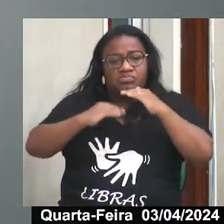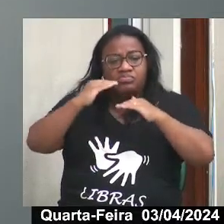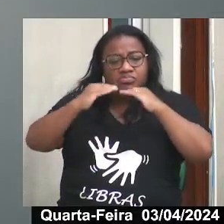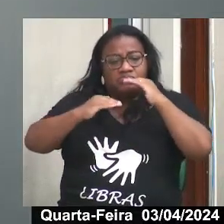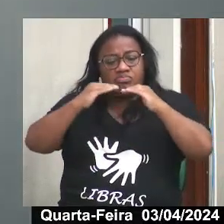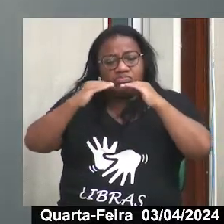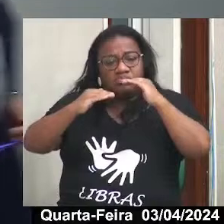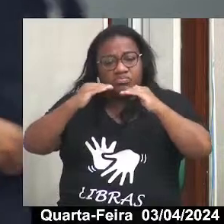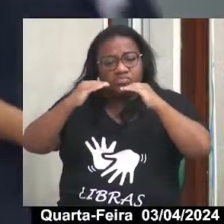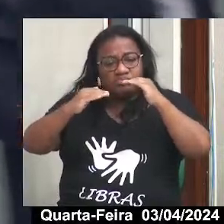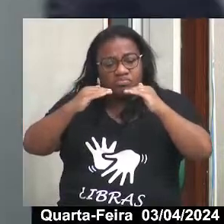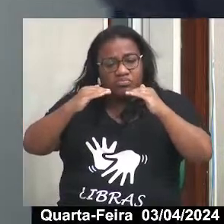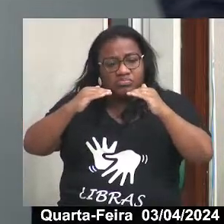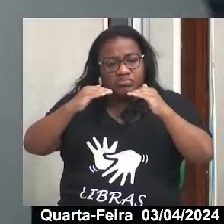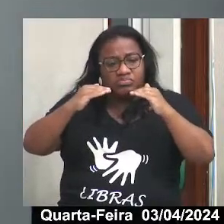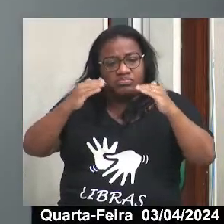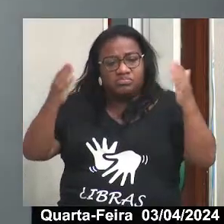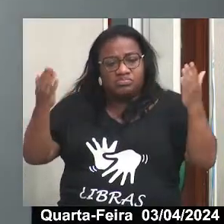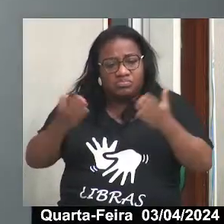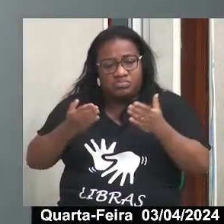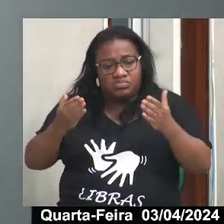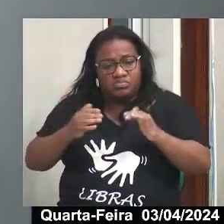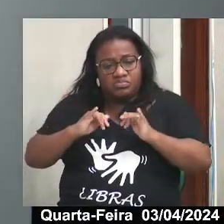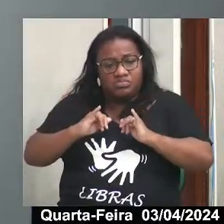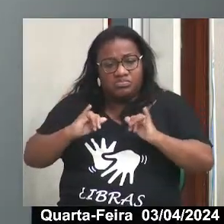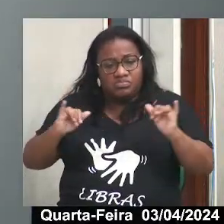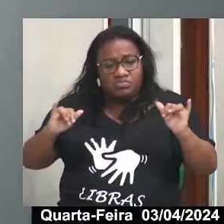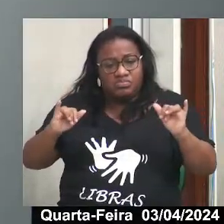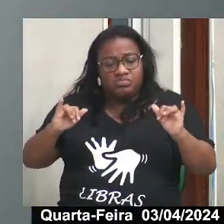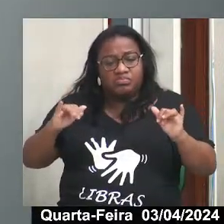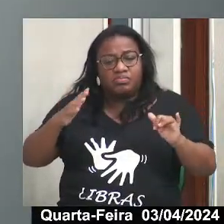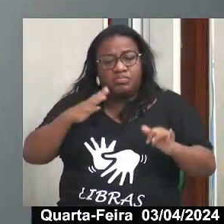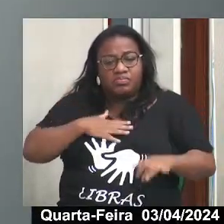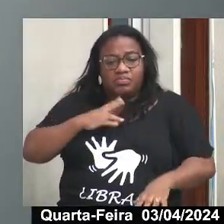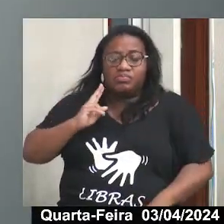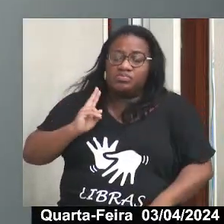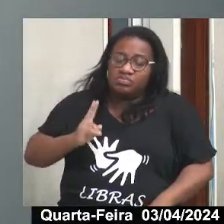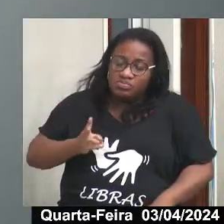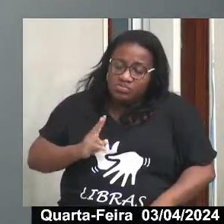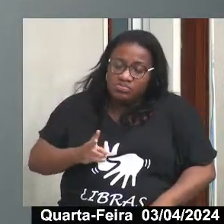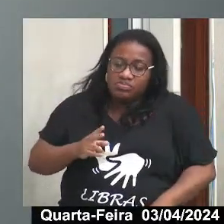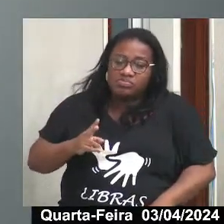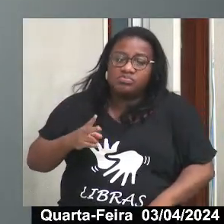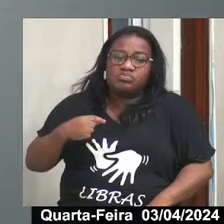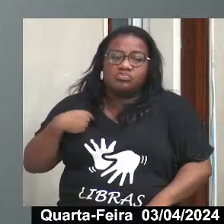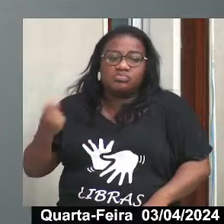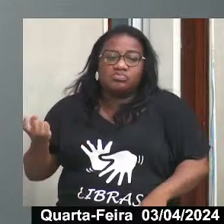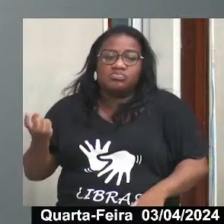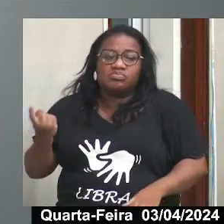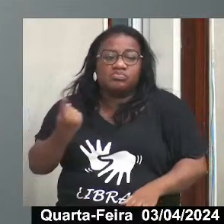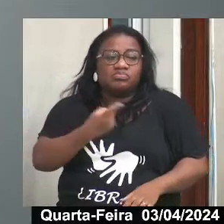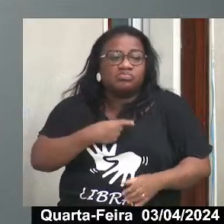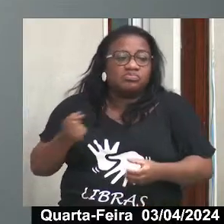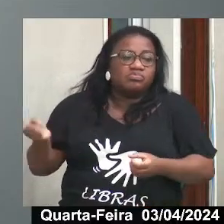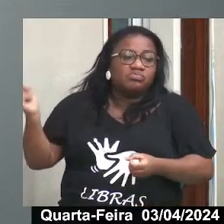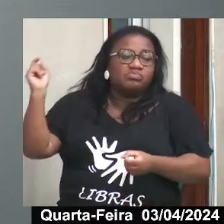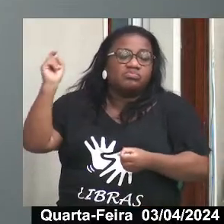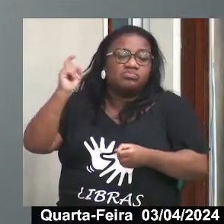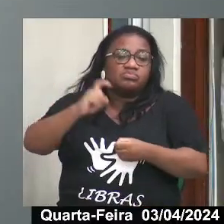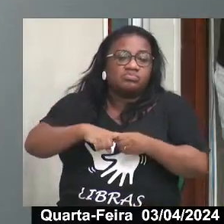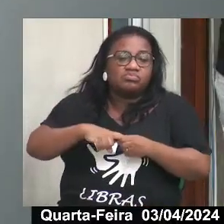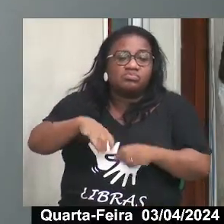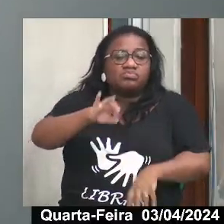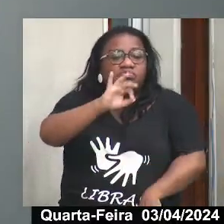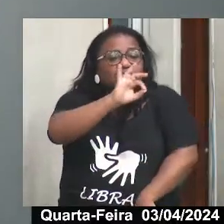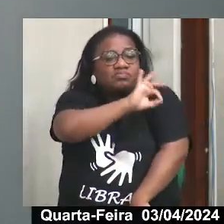E essa é uma notícia triste para o prefeito que está nos assistindo. Porque o nosso mandato voltou e,